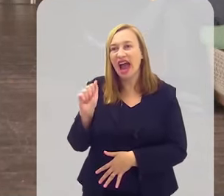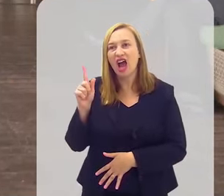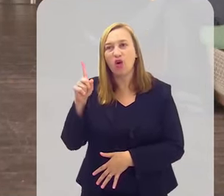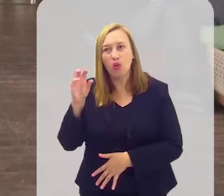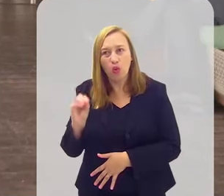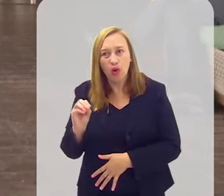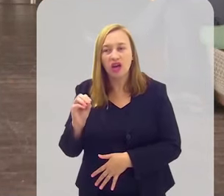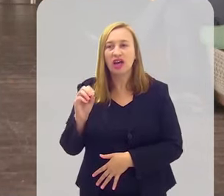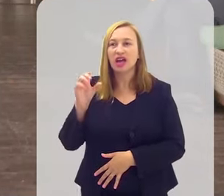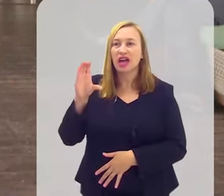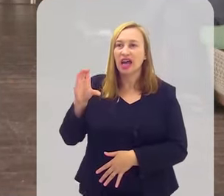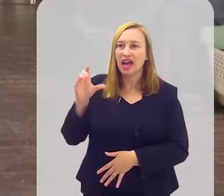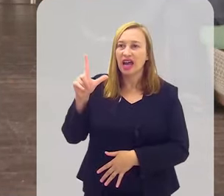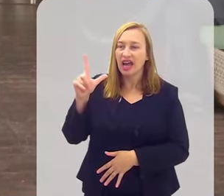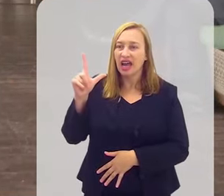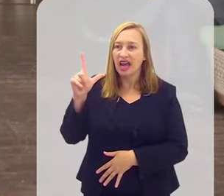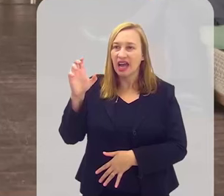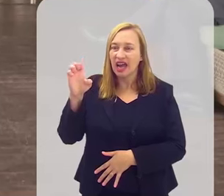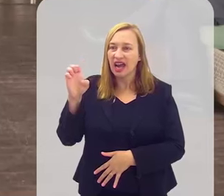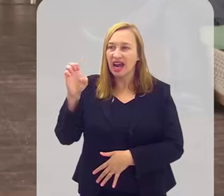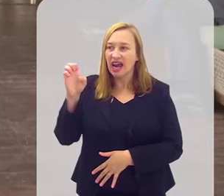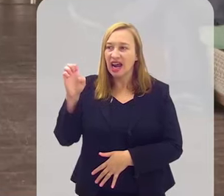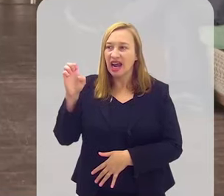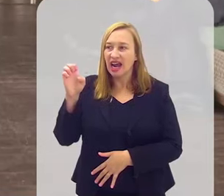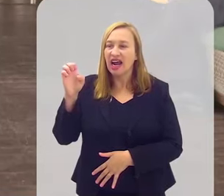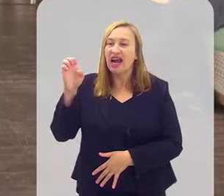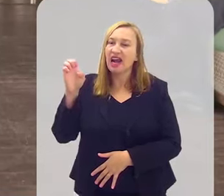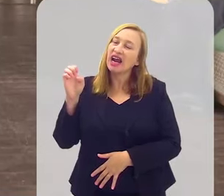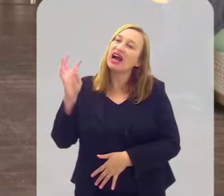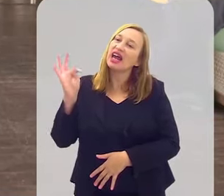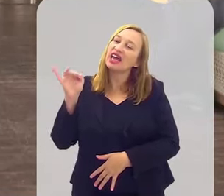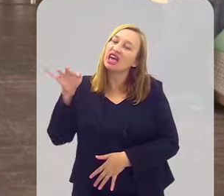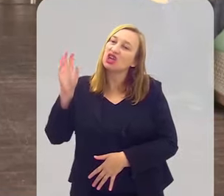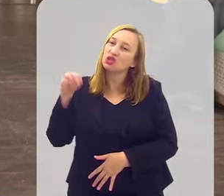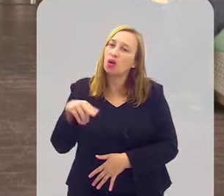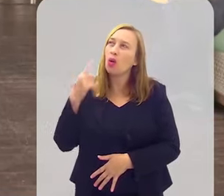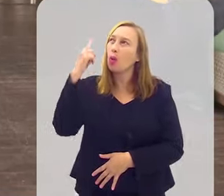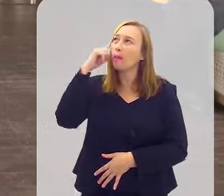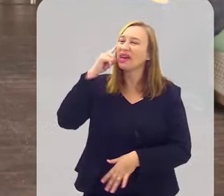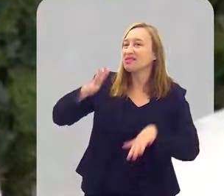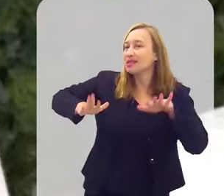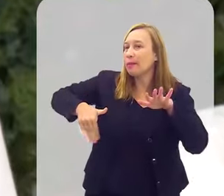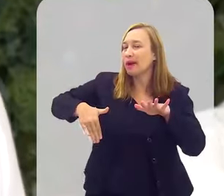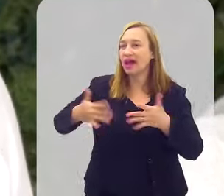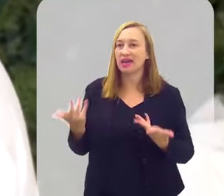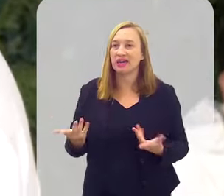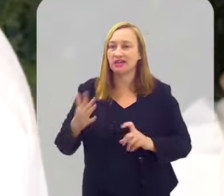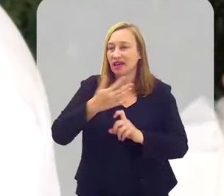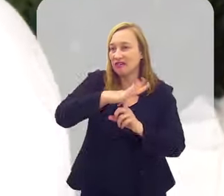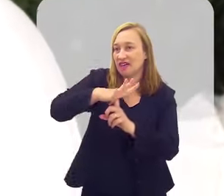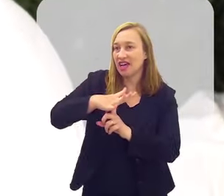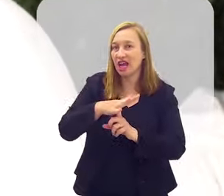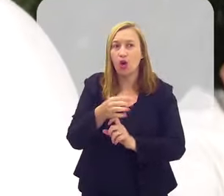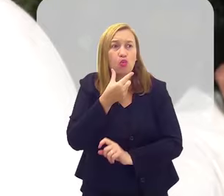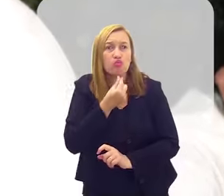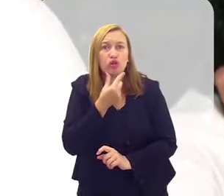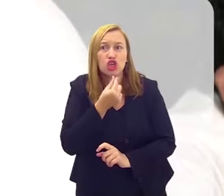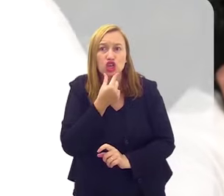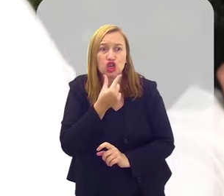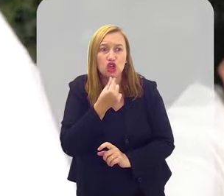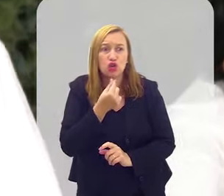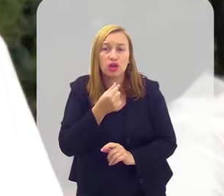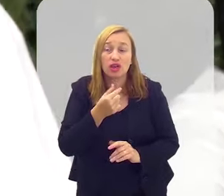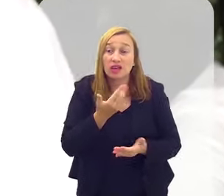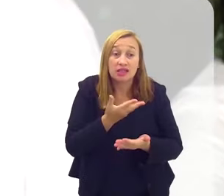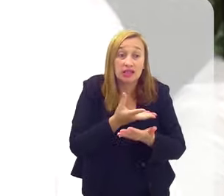desse nome né quando eu ouço Iago Cleiton eu fico eu me eu penso na praia ou na feira é isso Aí